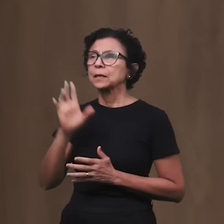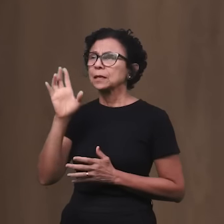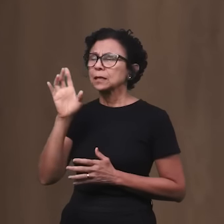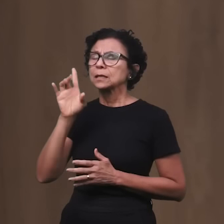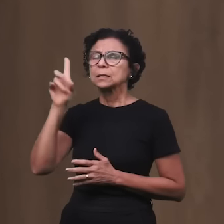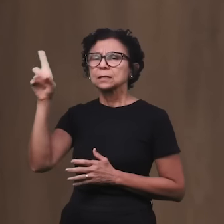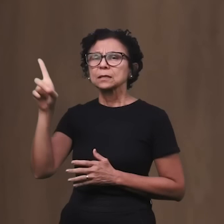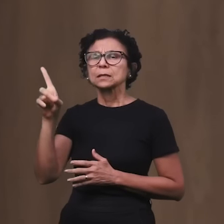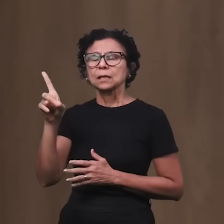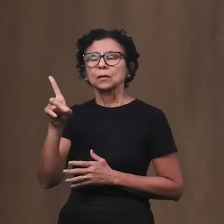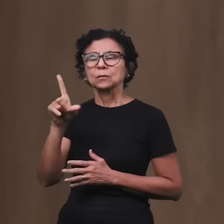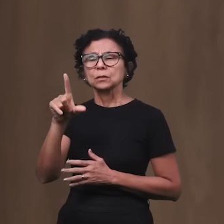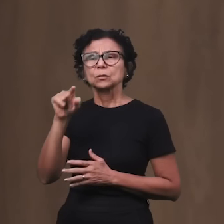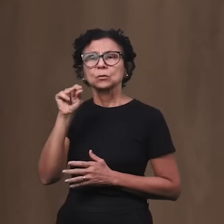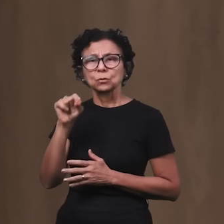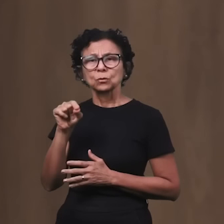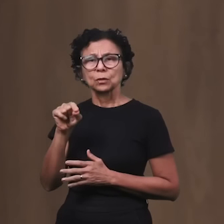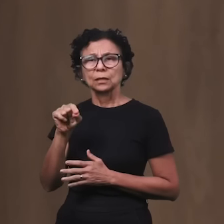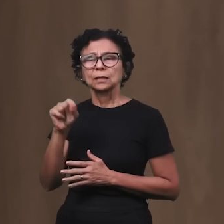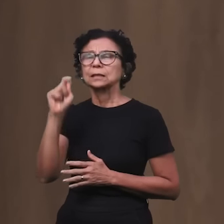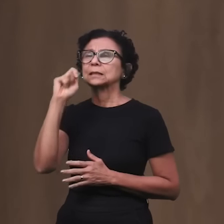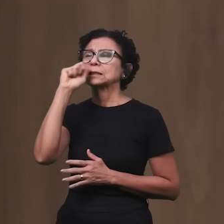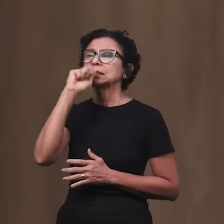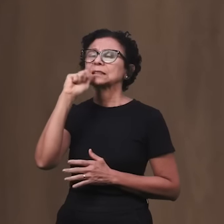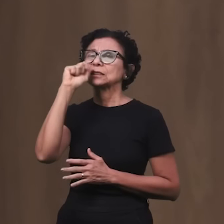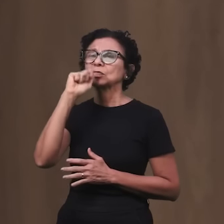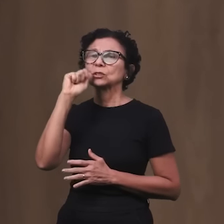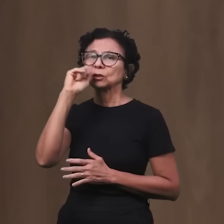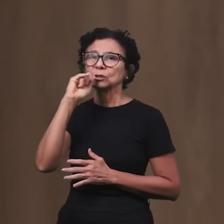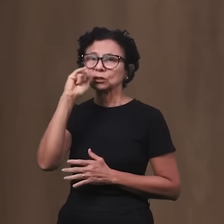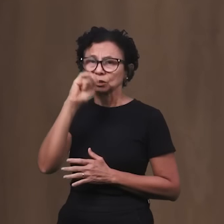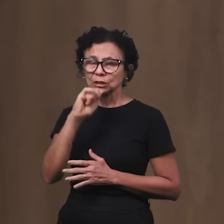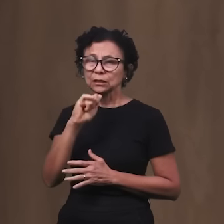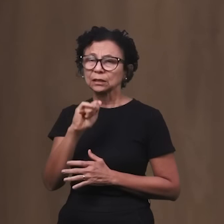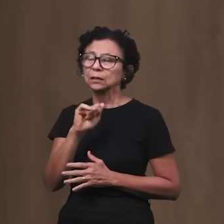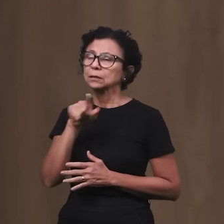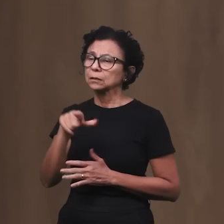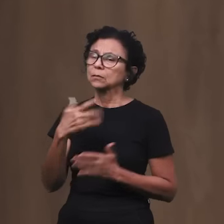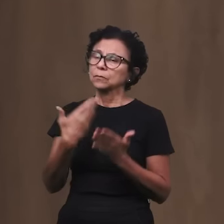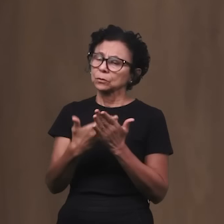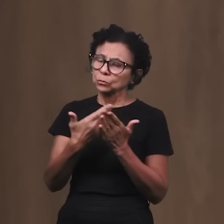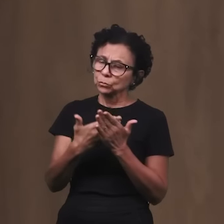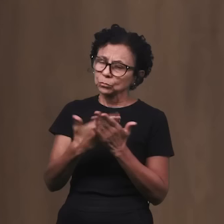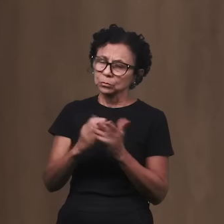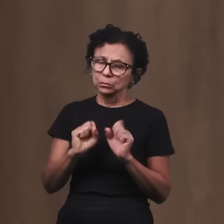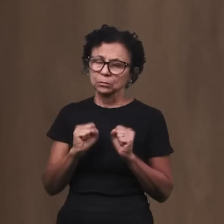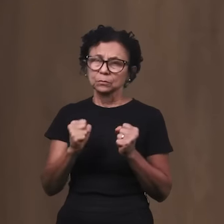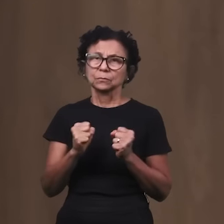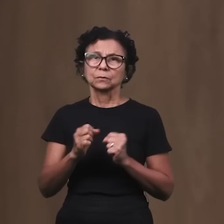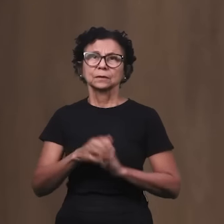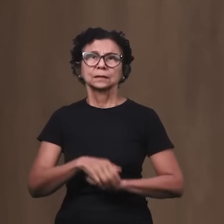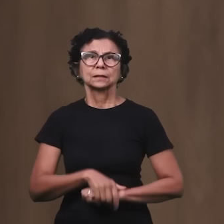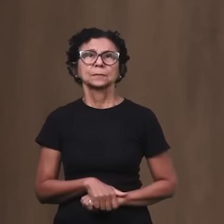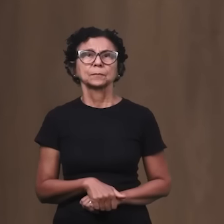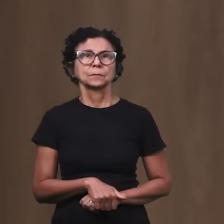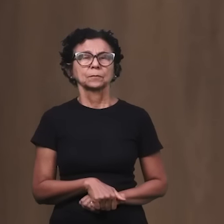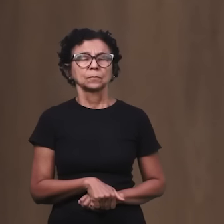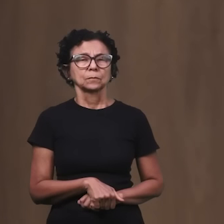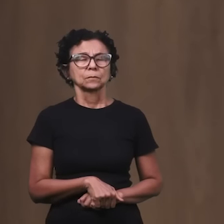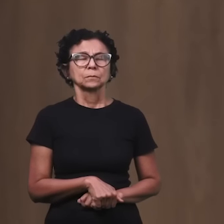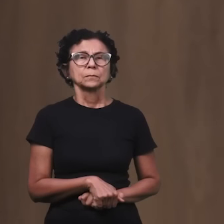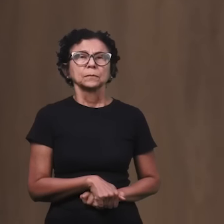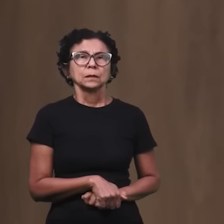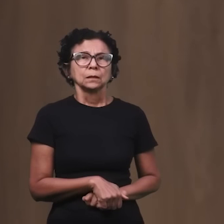para você, faça com esmero, com dedicação. Estude bastante. Se dedique à